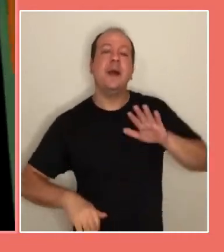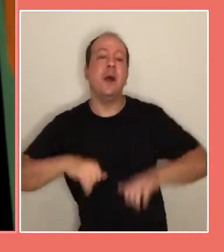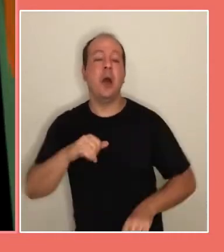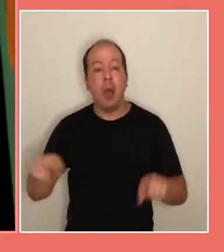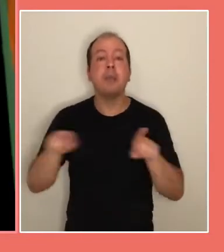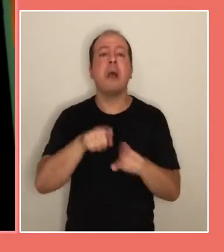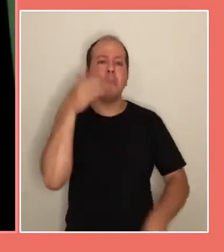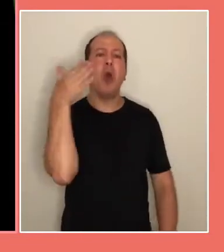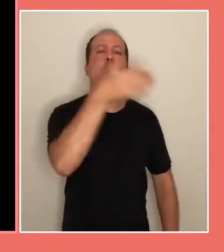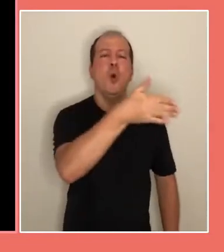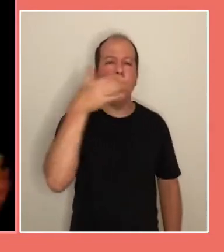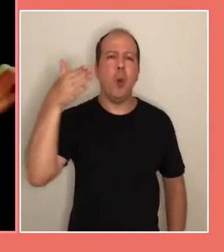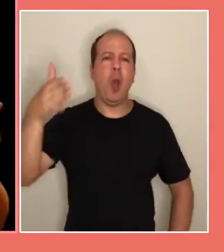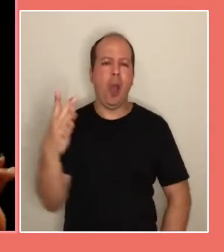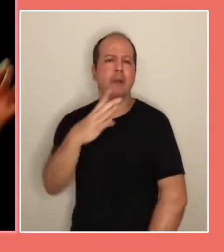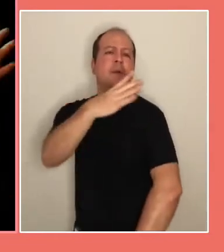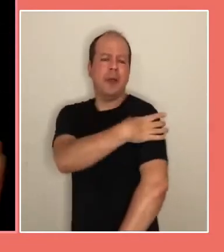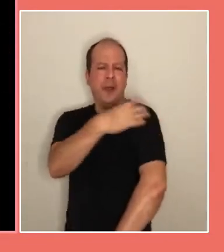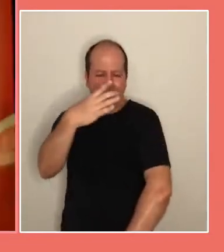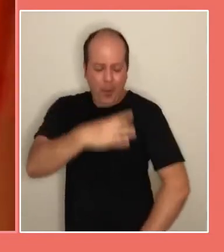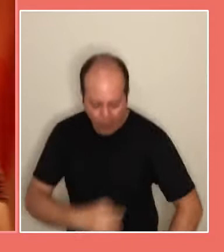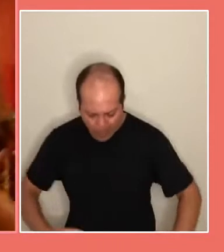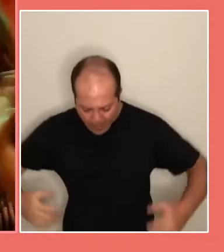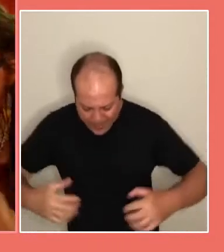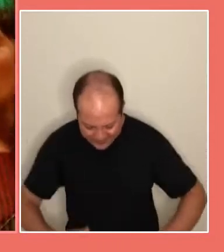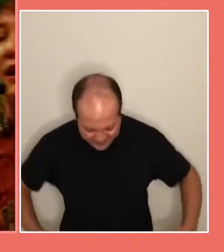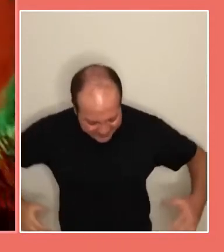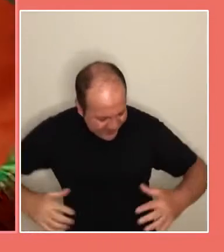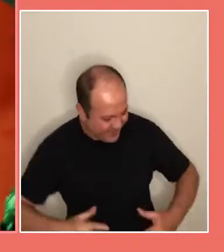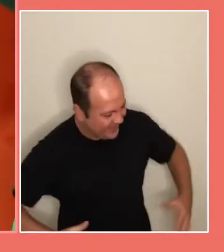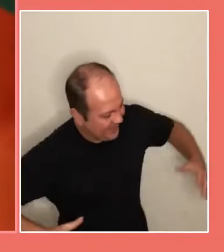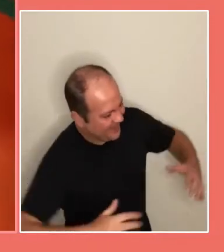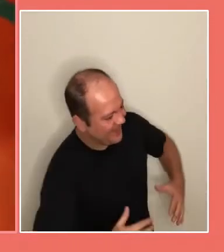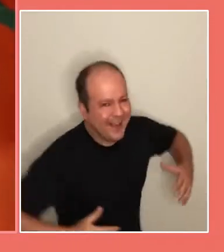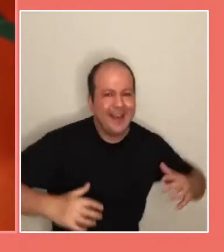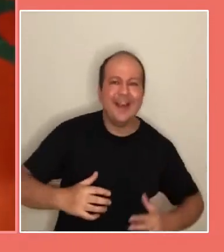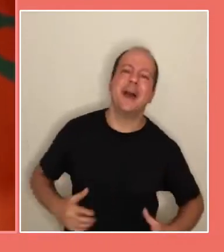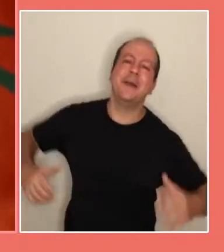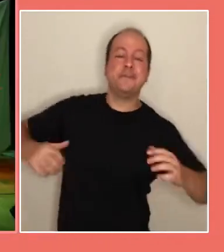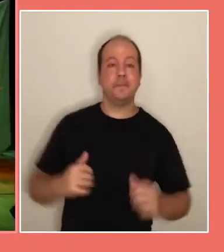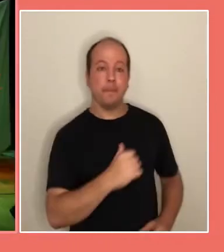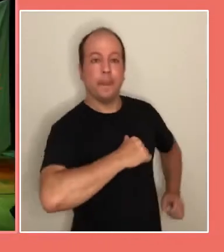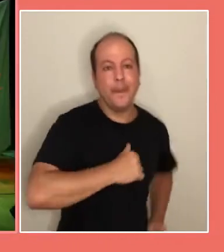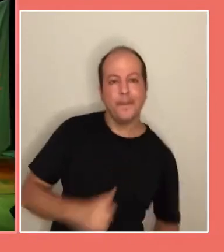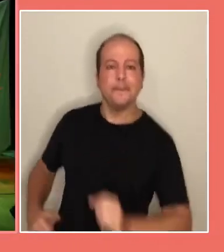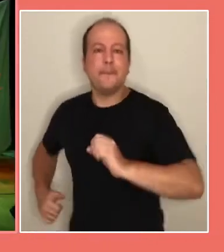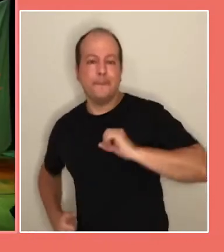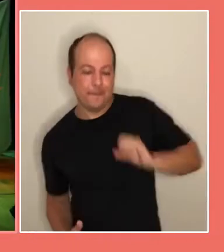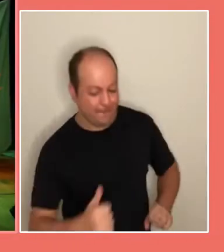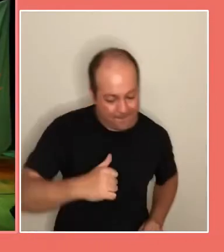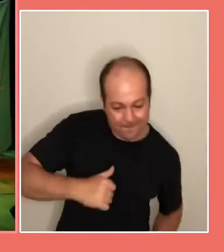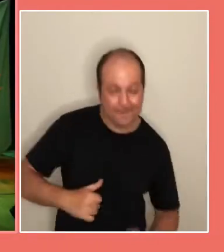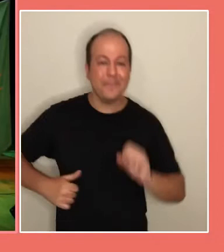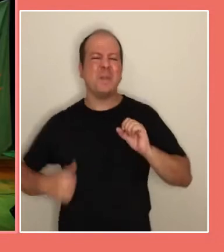Foi Iaô de Candomblé, de Tomás, de Tobias, de Timbó, Chula, Chiba, Rojão, Cateretê. Já dançou nos